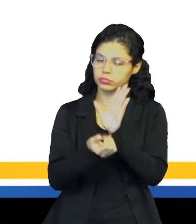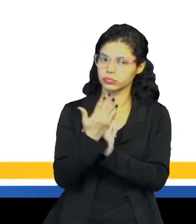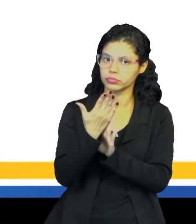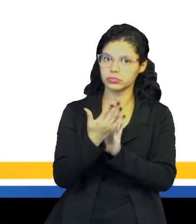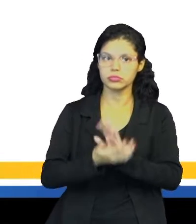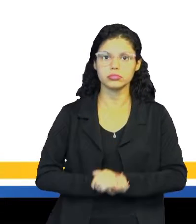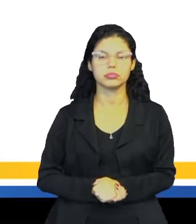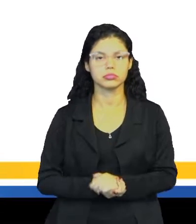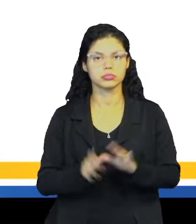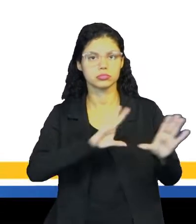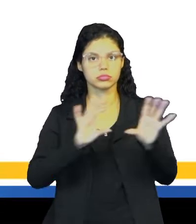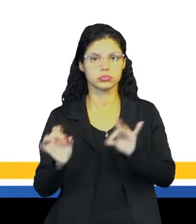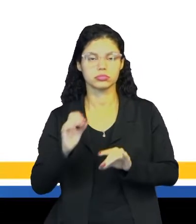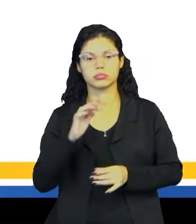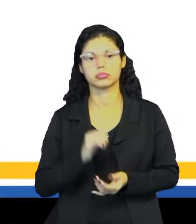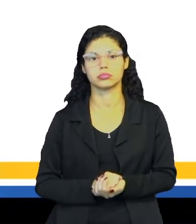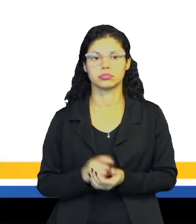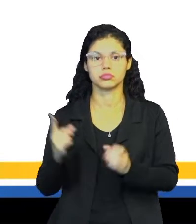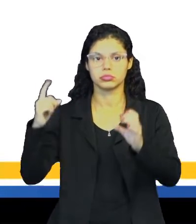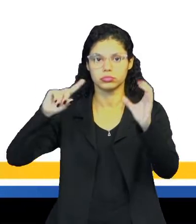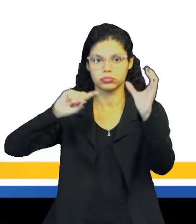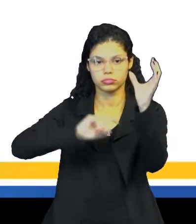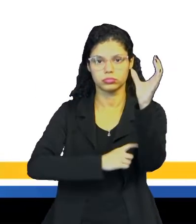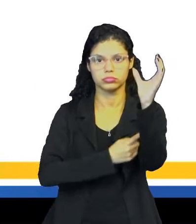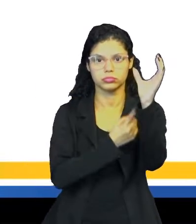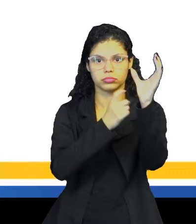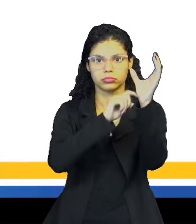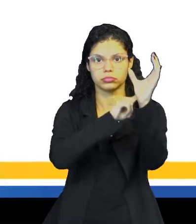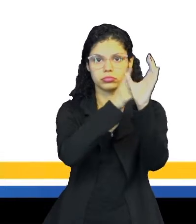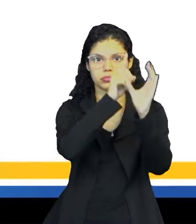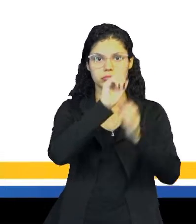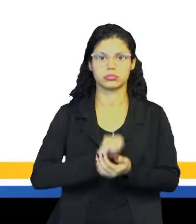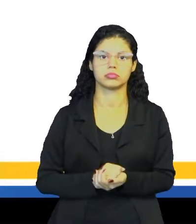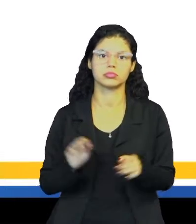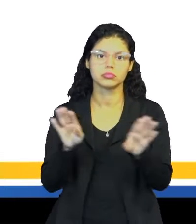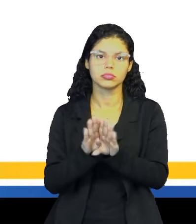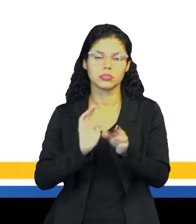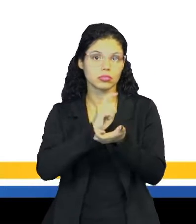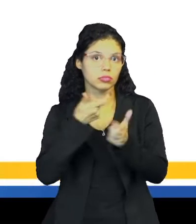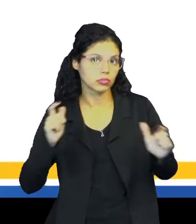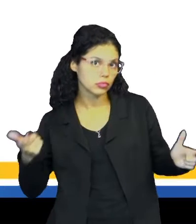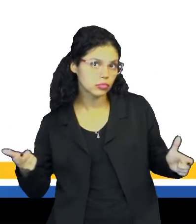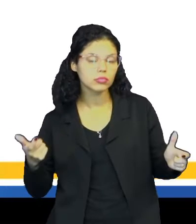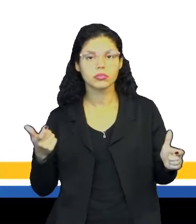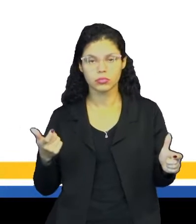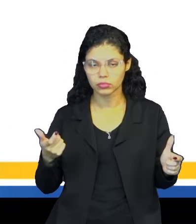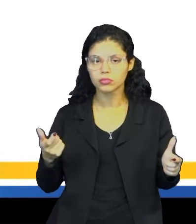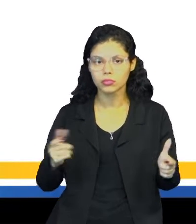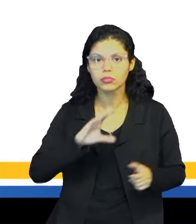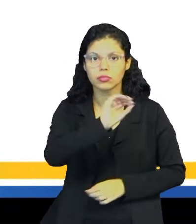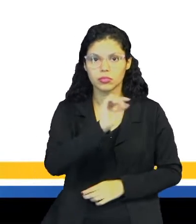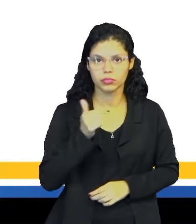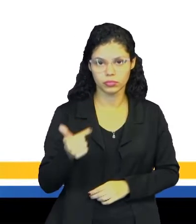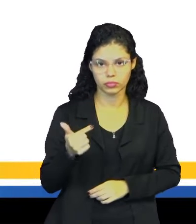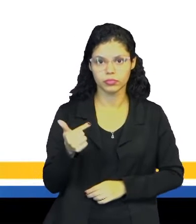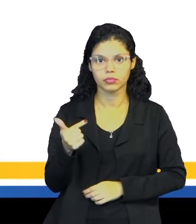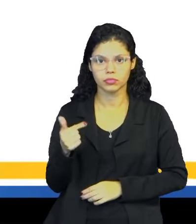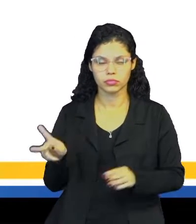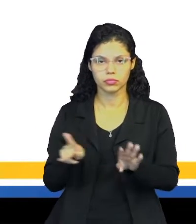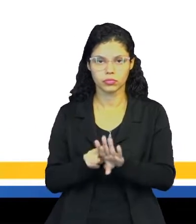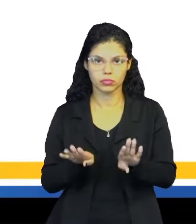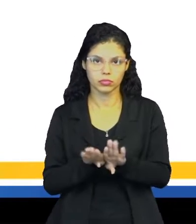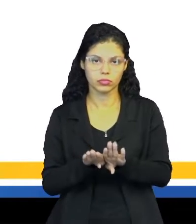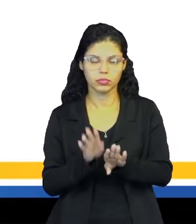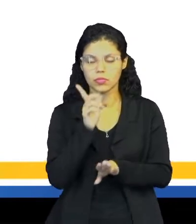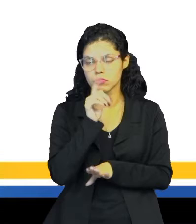fabricam seu próprio alimento através da fotossíntese ou quimiossíntese. São grandes fornecedores de oxigênio e estão em